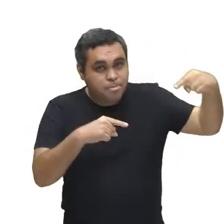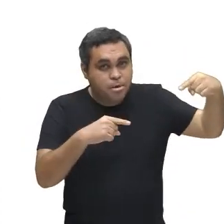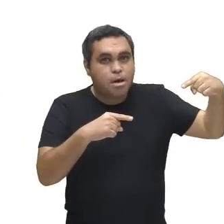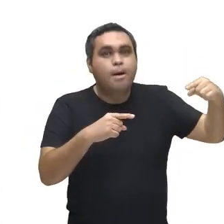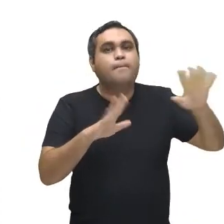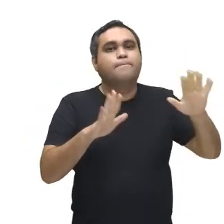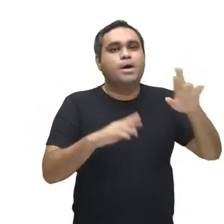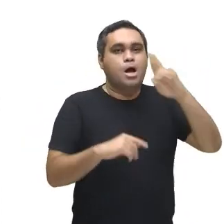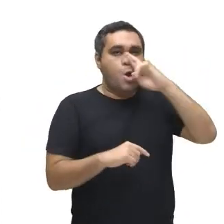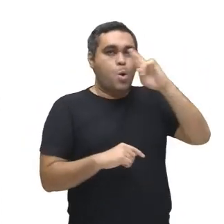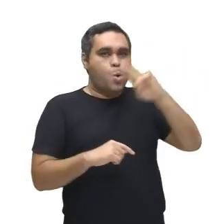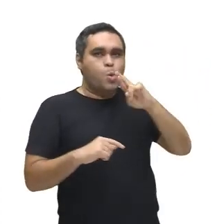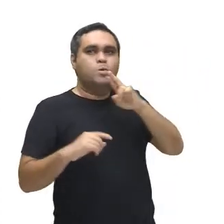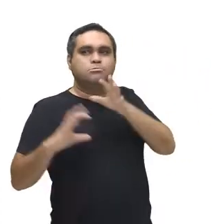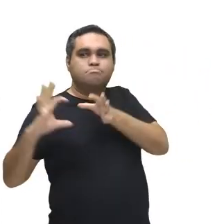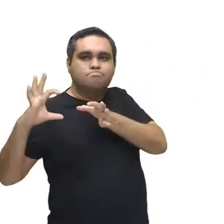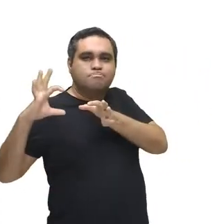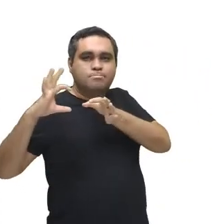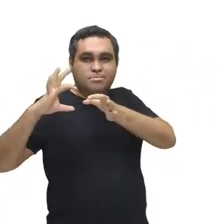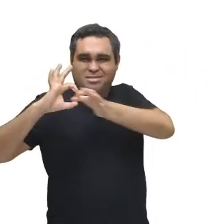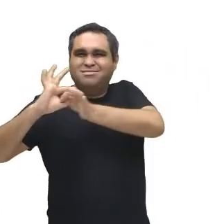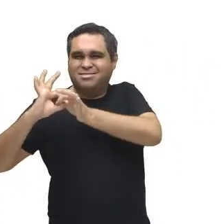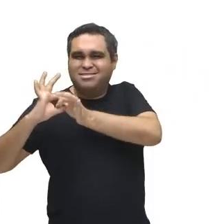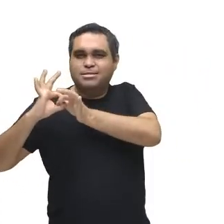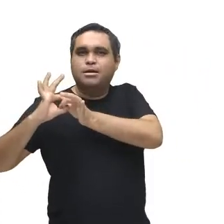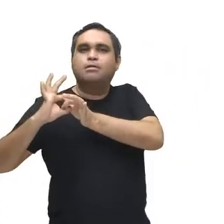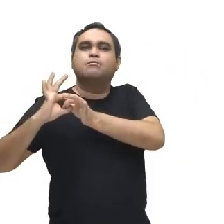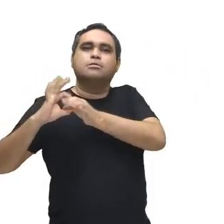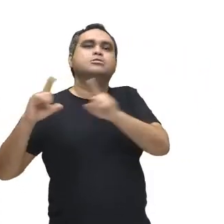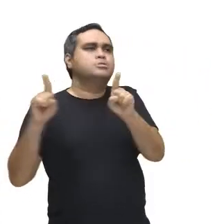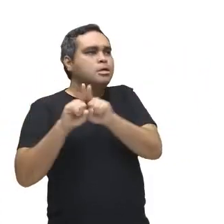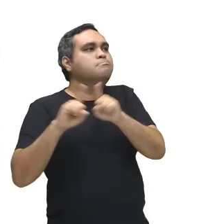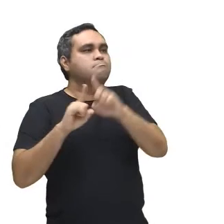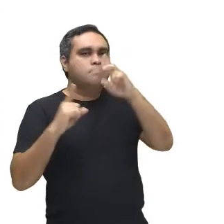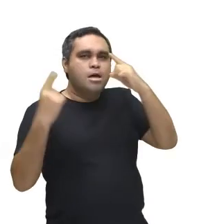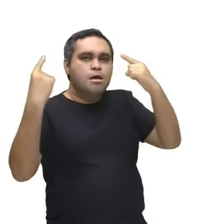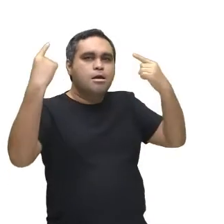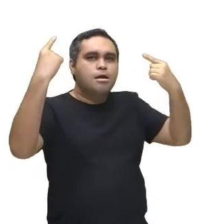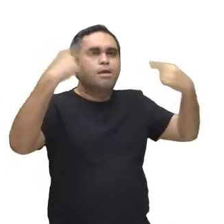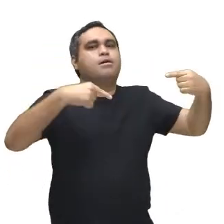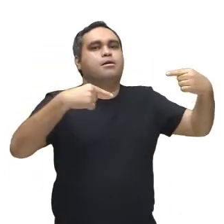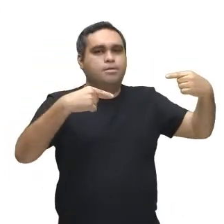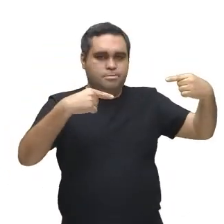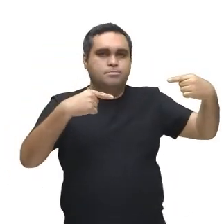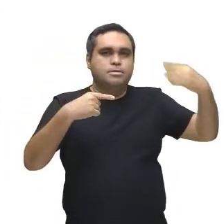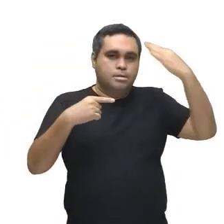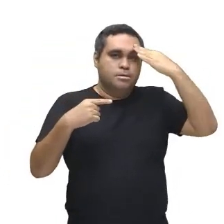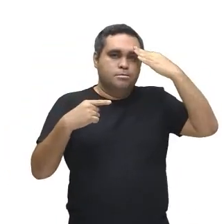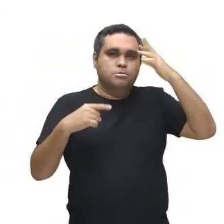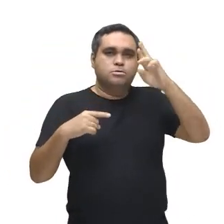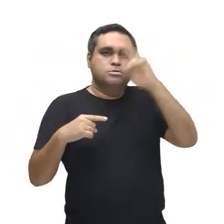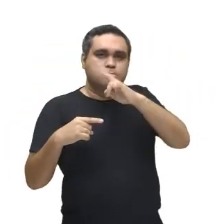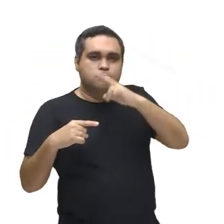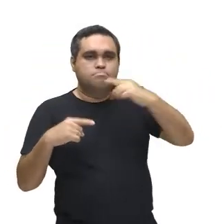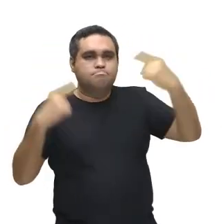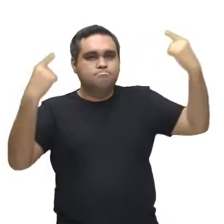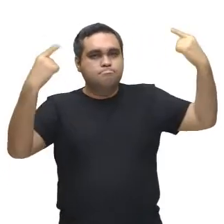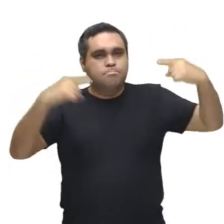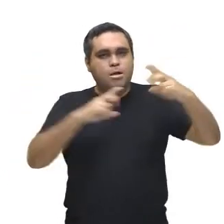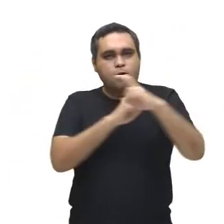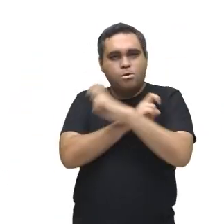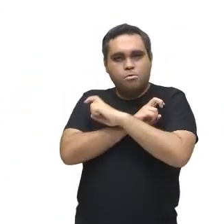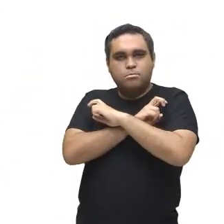sua aliada, declara guerra ao Império Austro-Húngaro. Mas, como eu falei para vocês, em virtude das políticas de